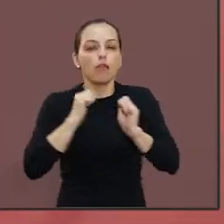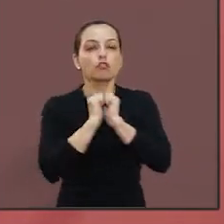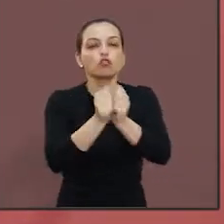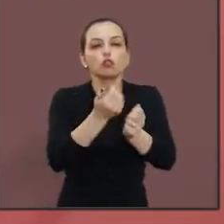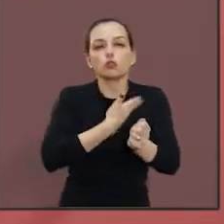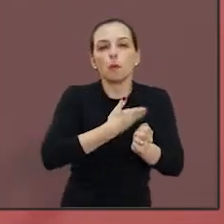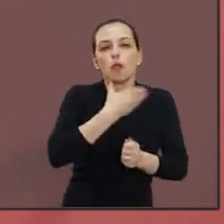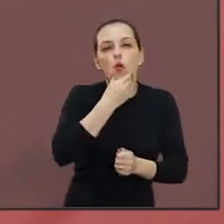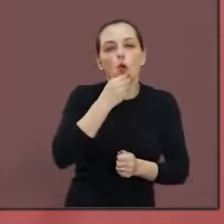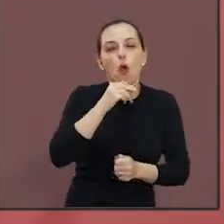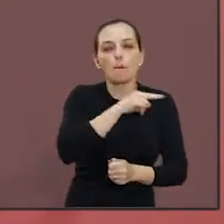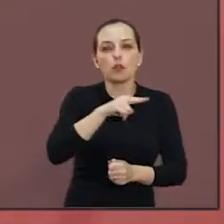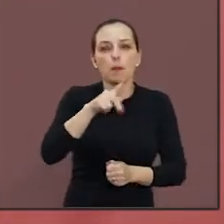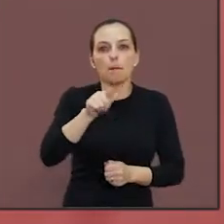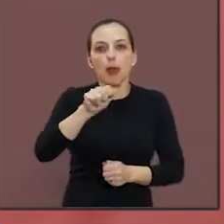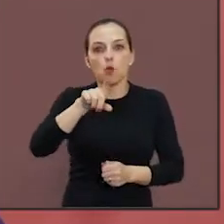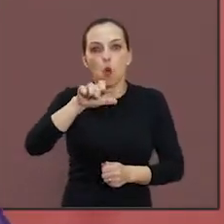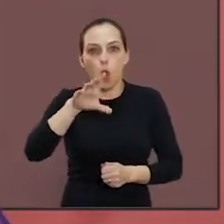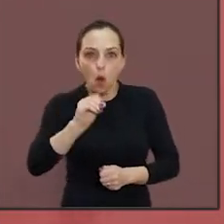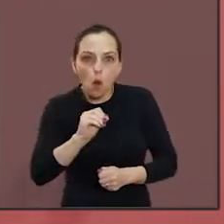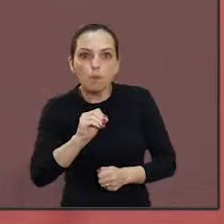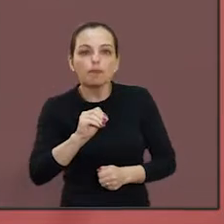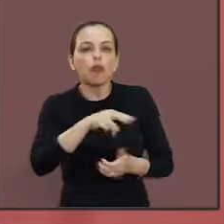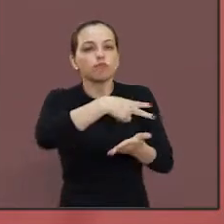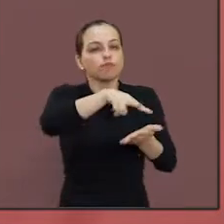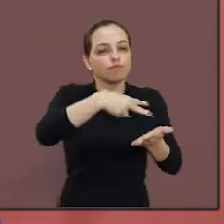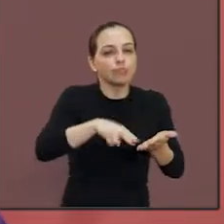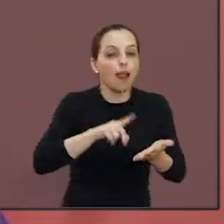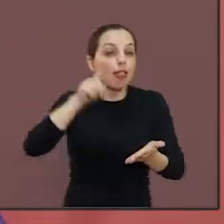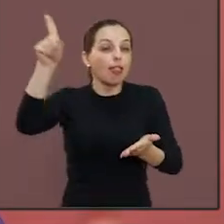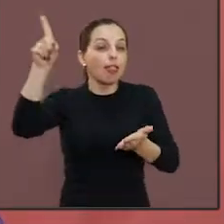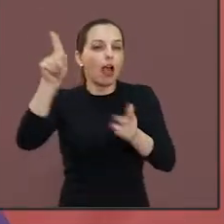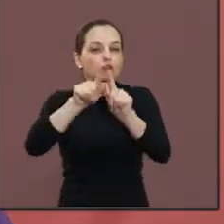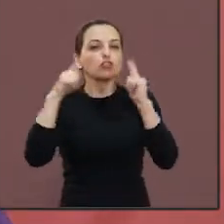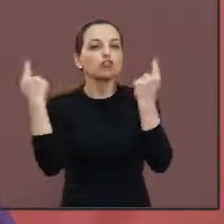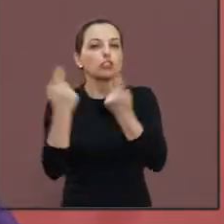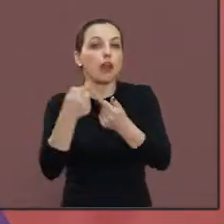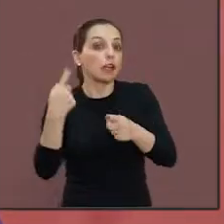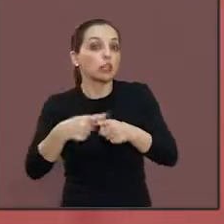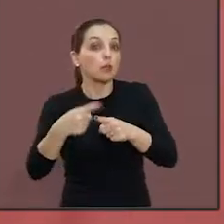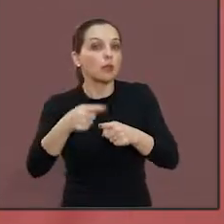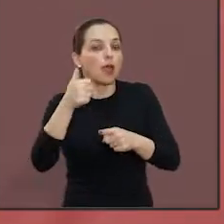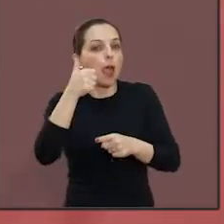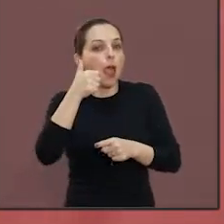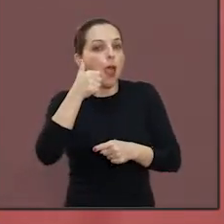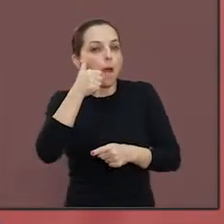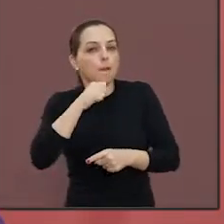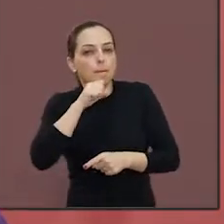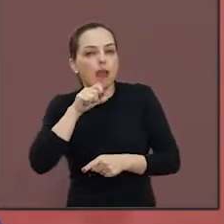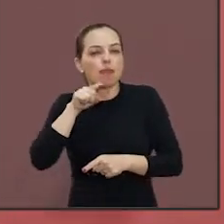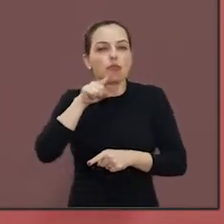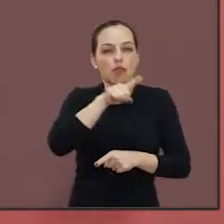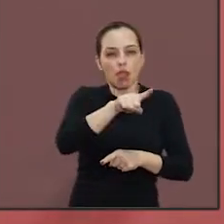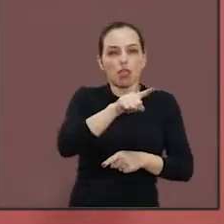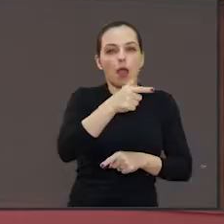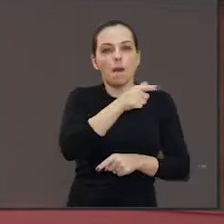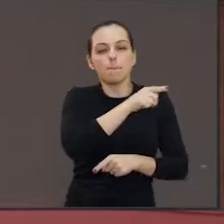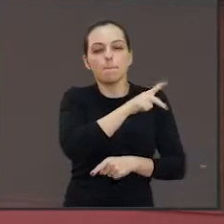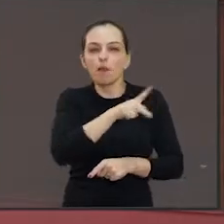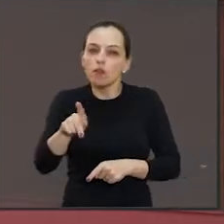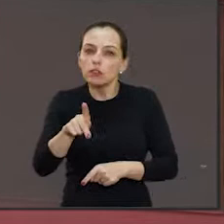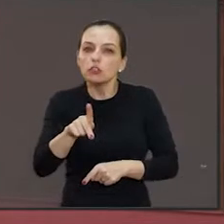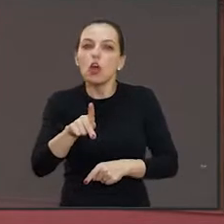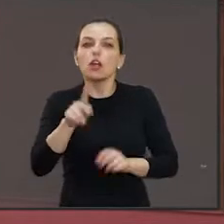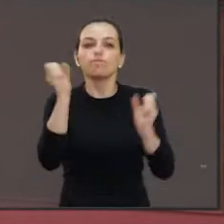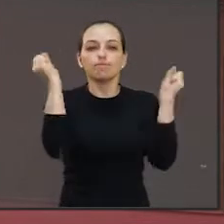acontecer. Eu sei que a professora de educação física era a dona Neuza, a mãe dele. Ela falou, Renata, você faz balé. Poucas pessoas faziam balé naquela época.